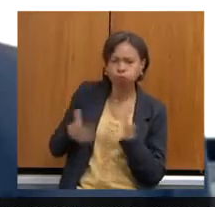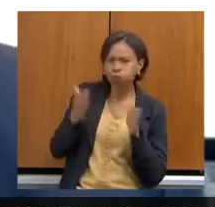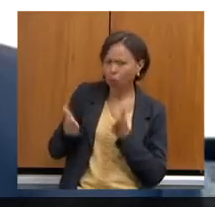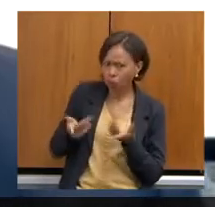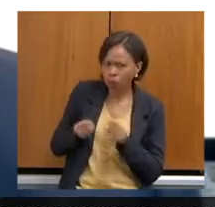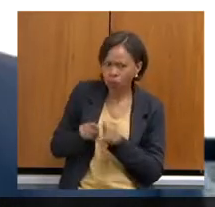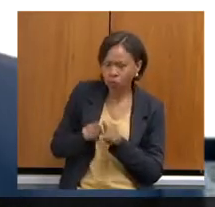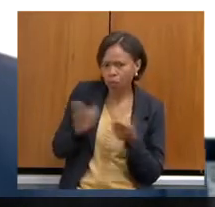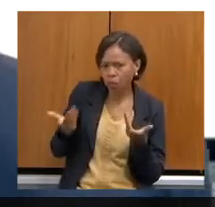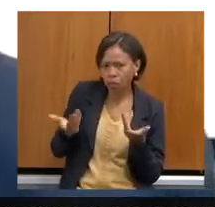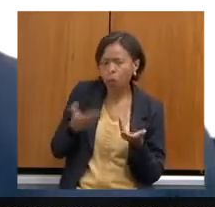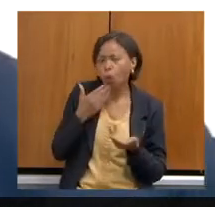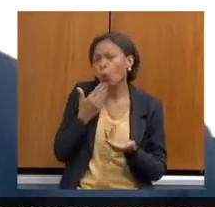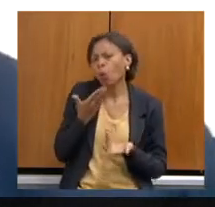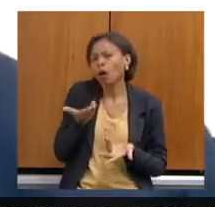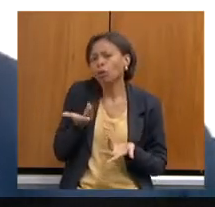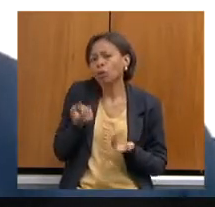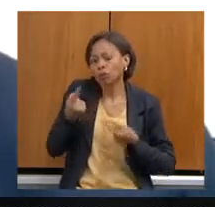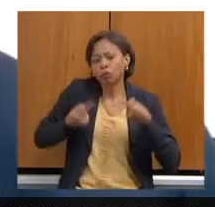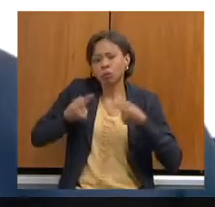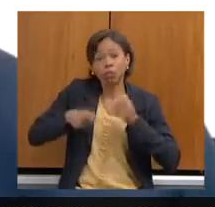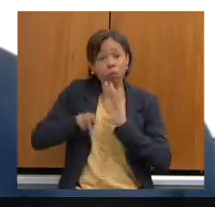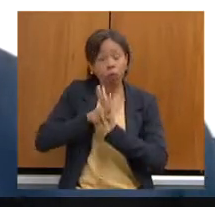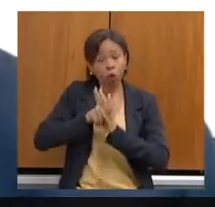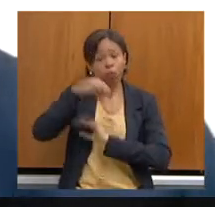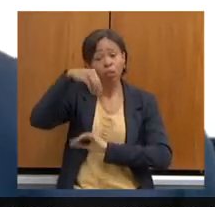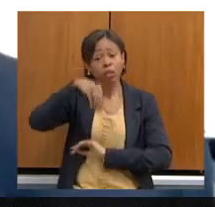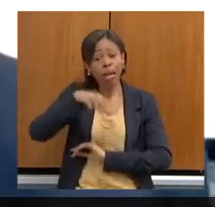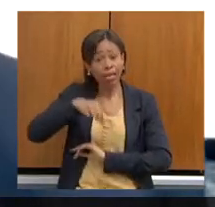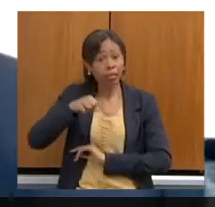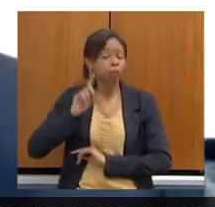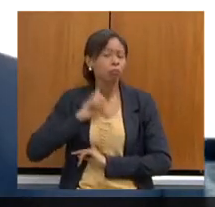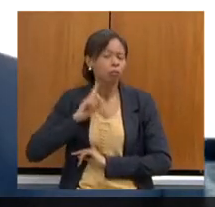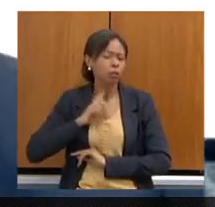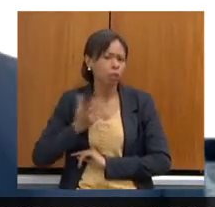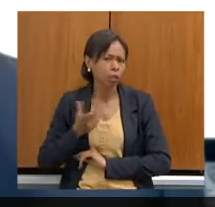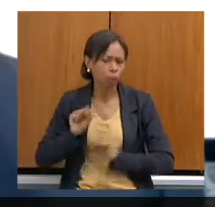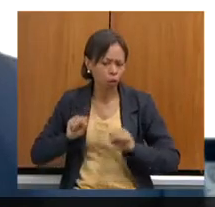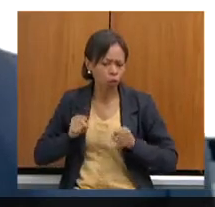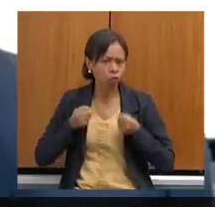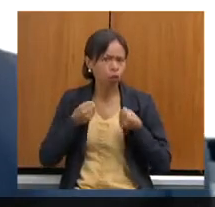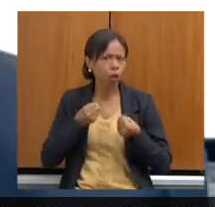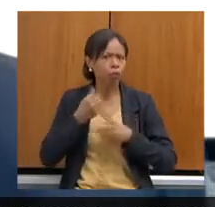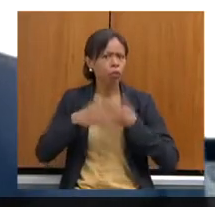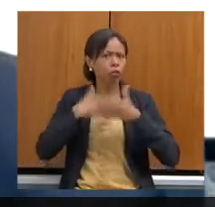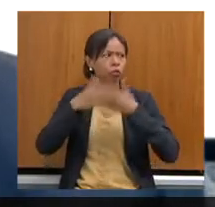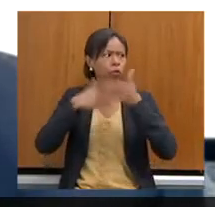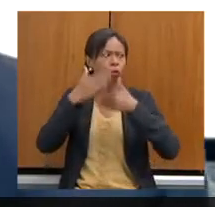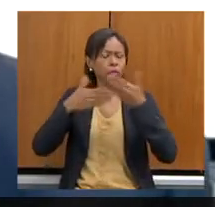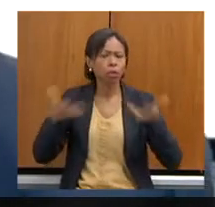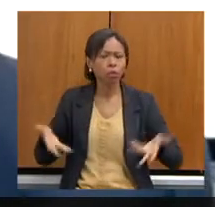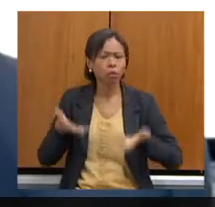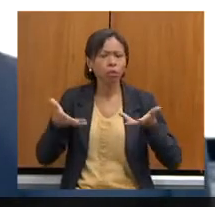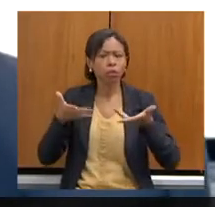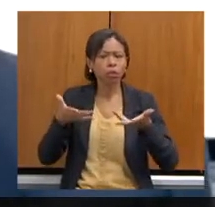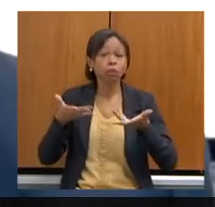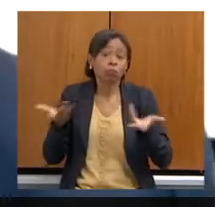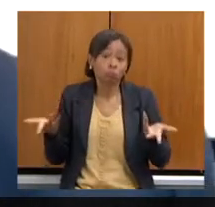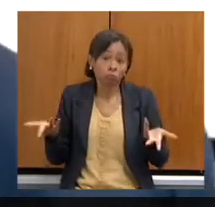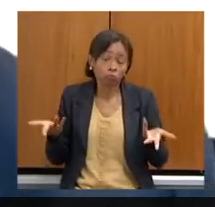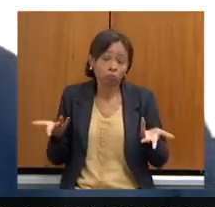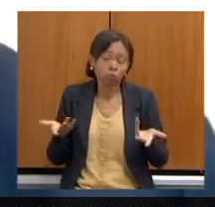e qual foi a política hoje do estado programas do Estado lotado fortalecimento do crescimento ao fomento da aquicultura